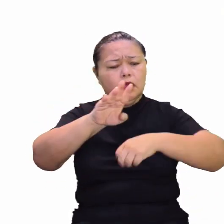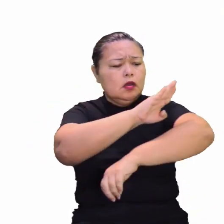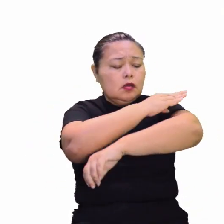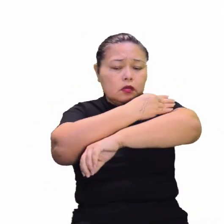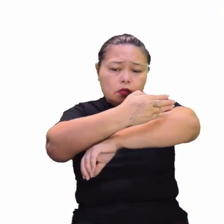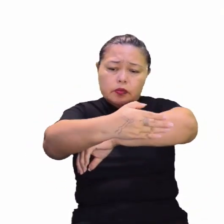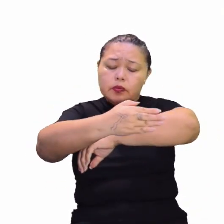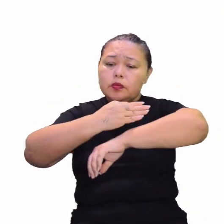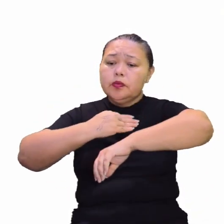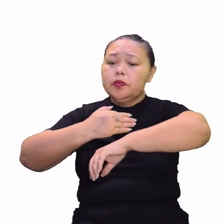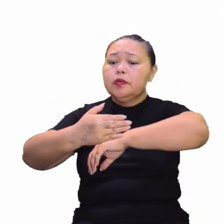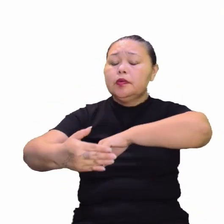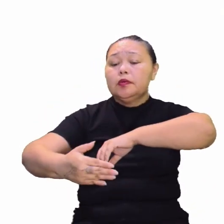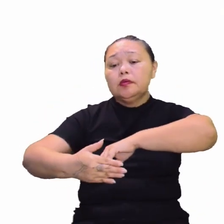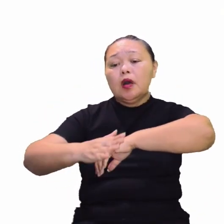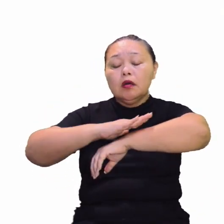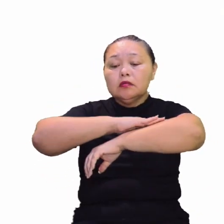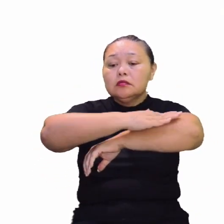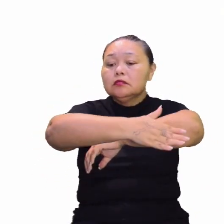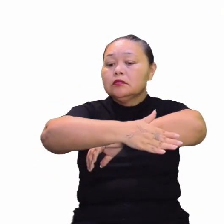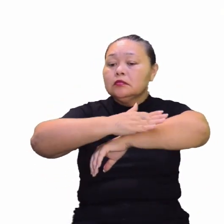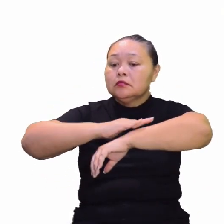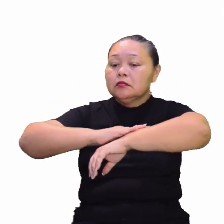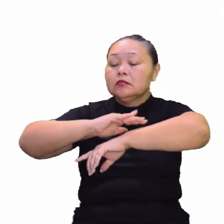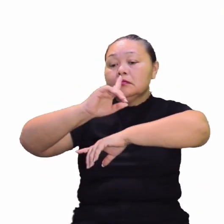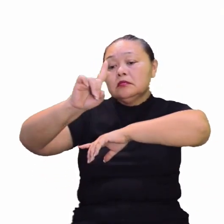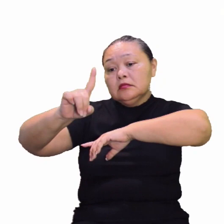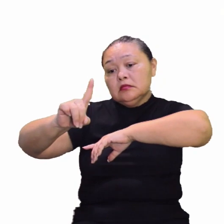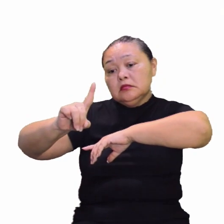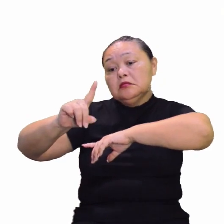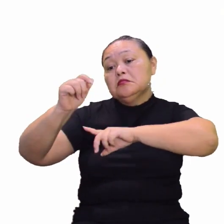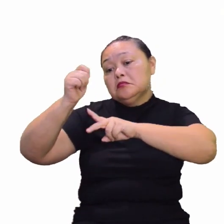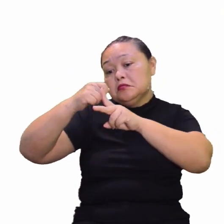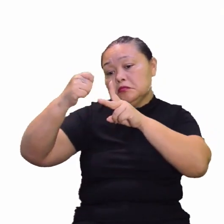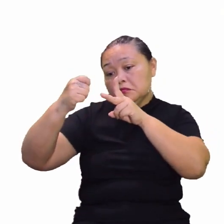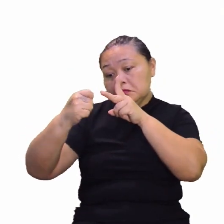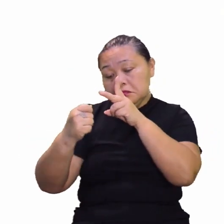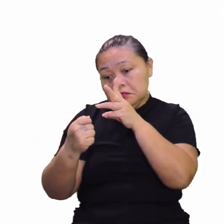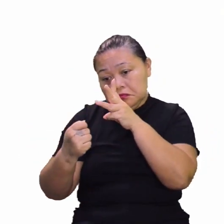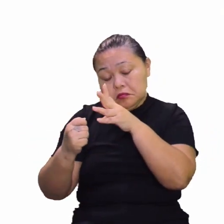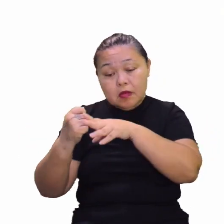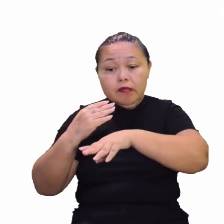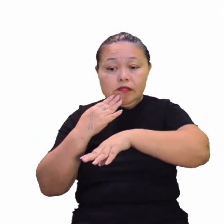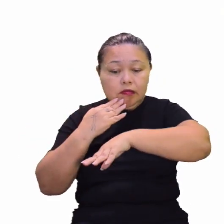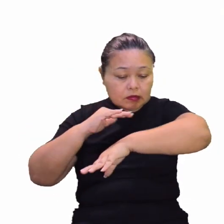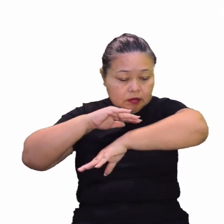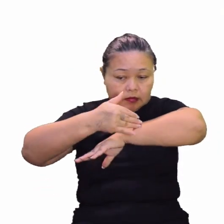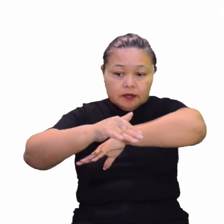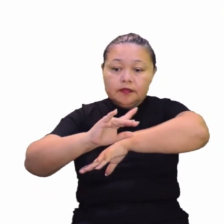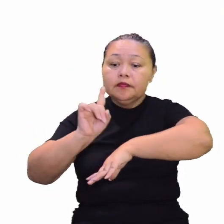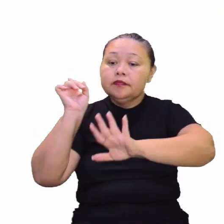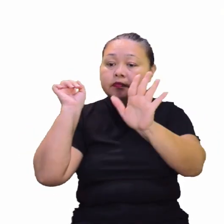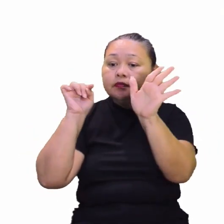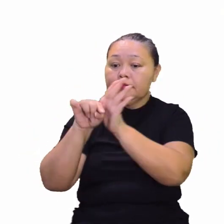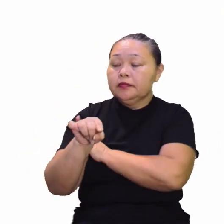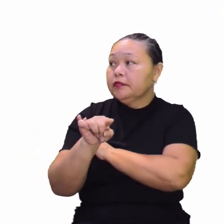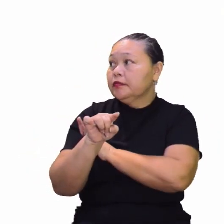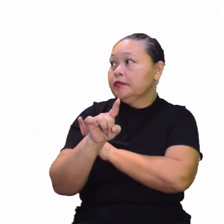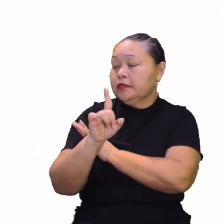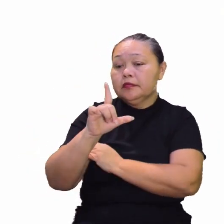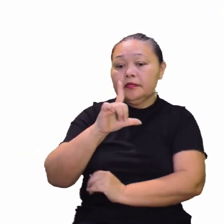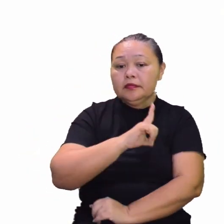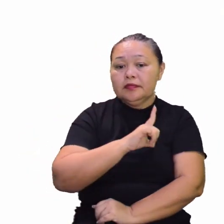aquela rodovia e o asfalto vem hoje, daqui 2, 3 meses, a gente sabe que já tem buraqueira. Eu posso fazer uma pergunta?